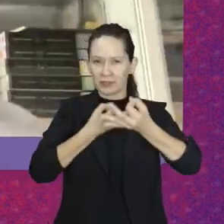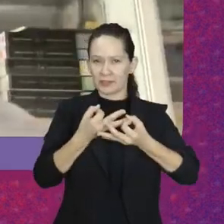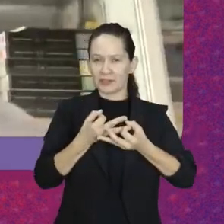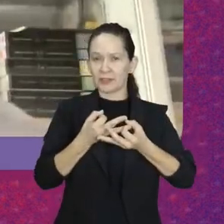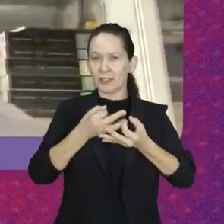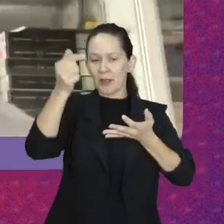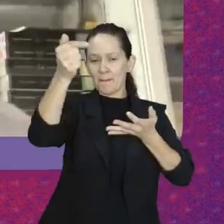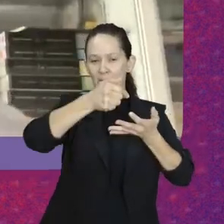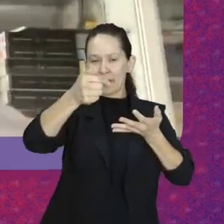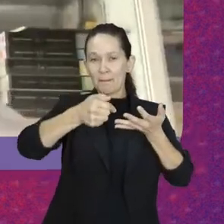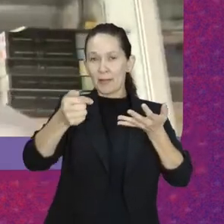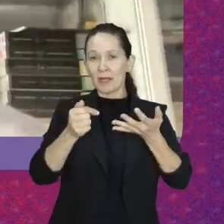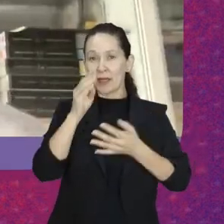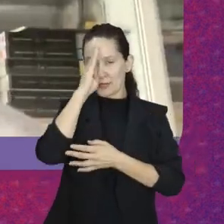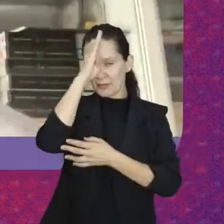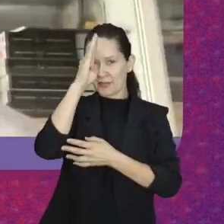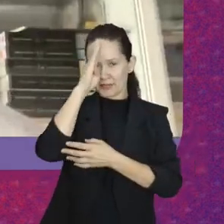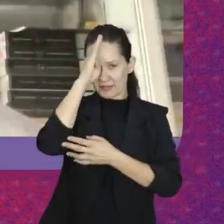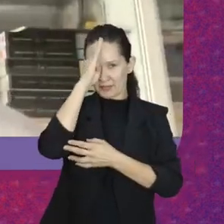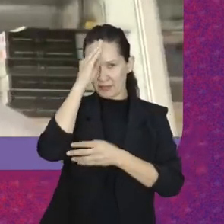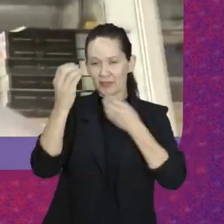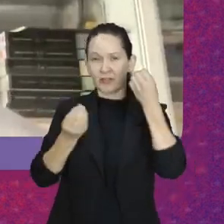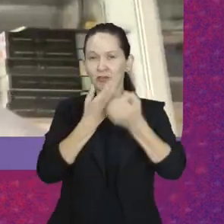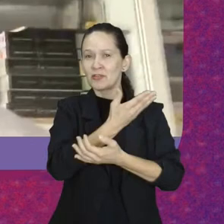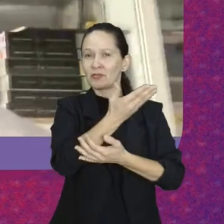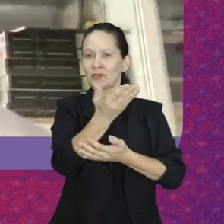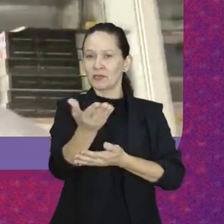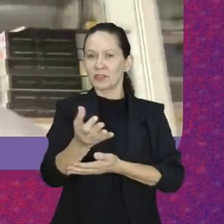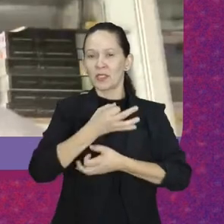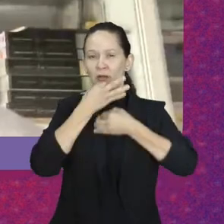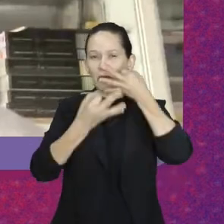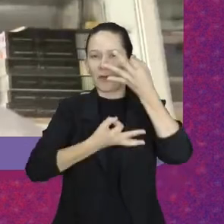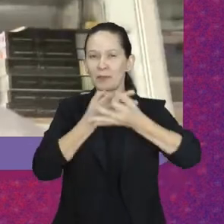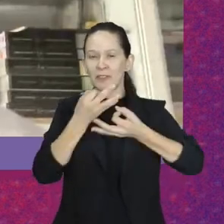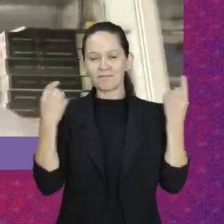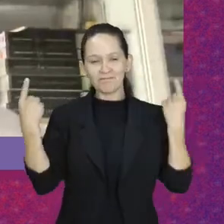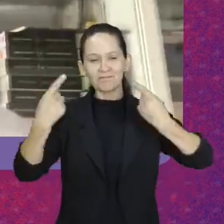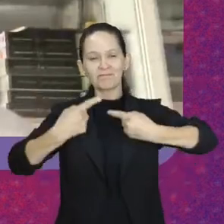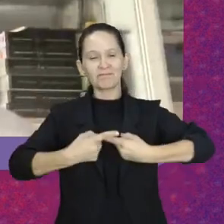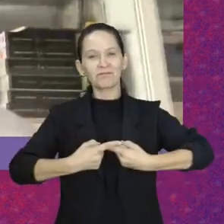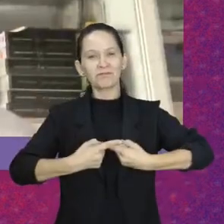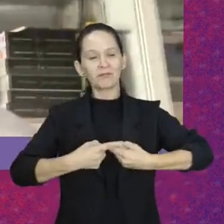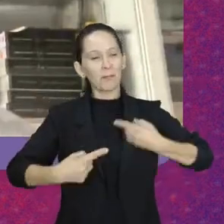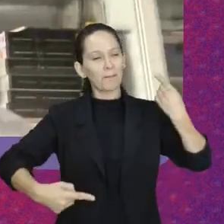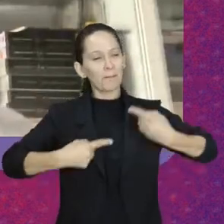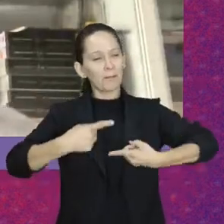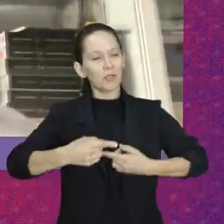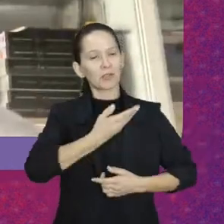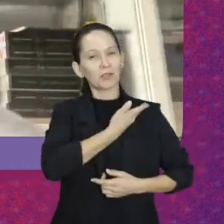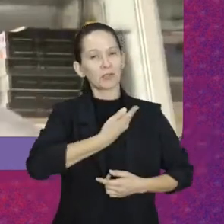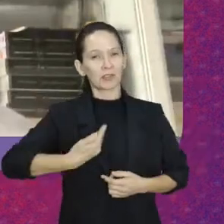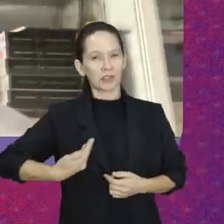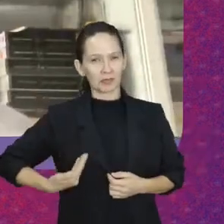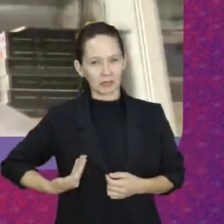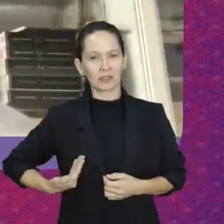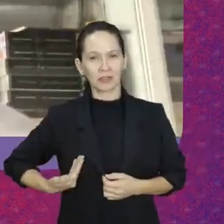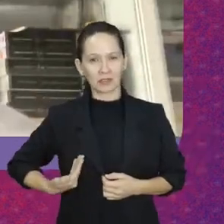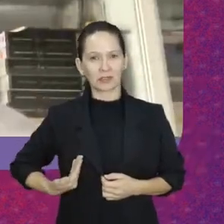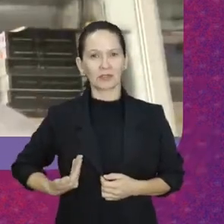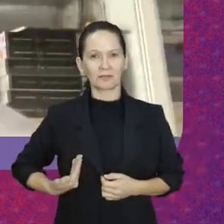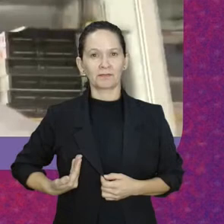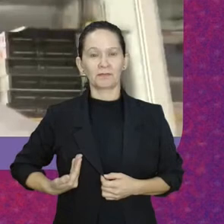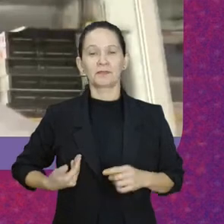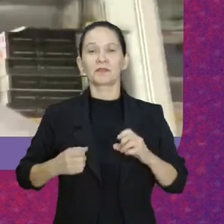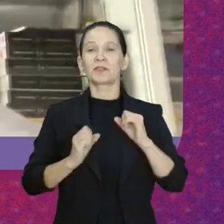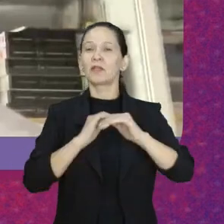esses princípios e como vocês veem os desafios das políticas públicas a